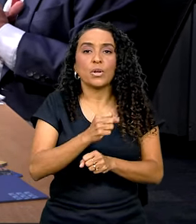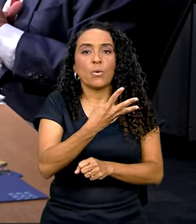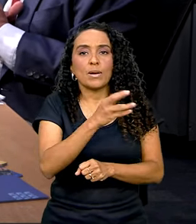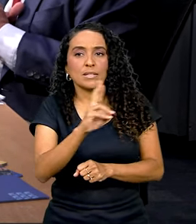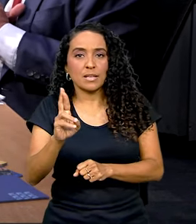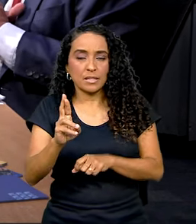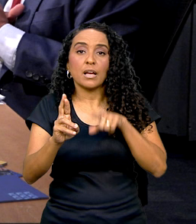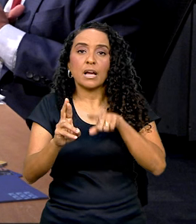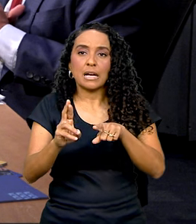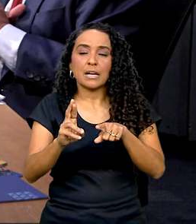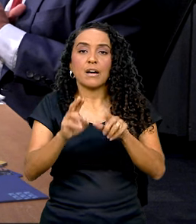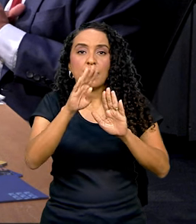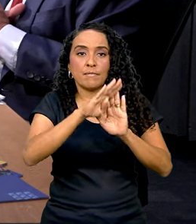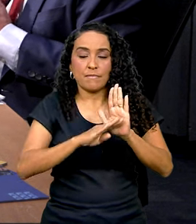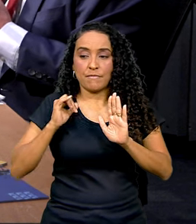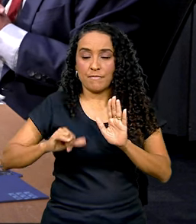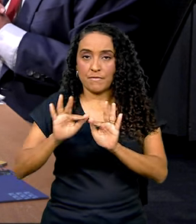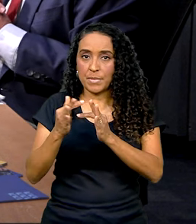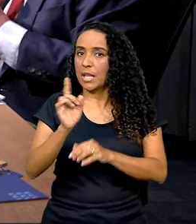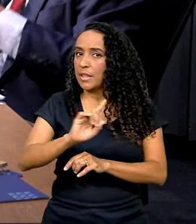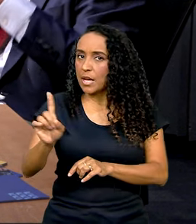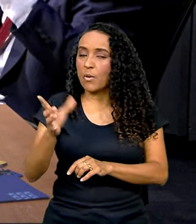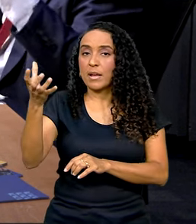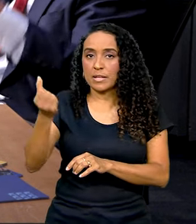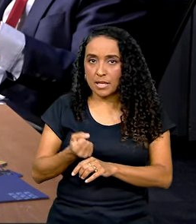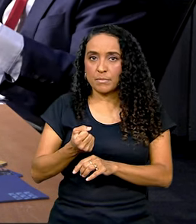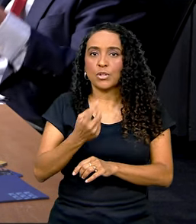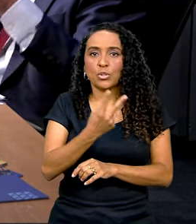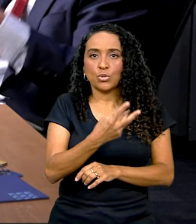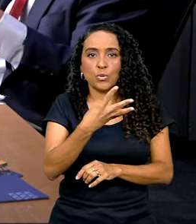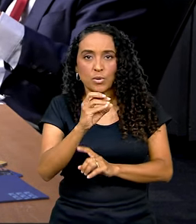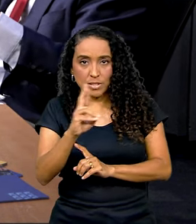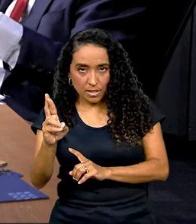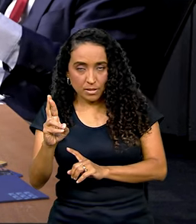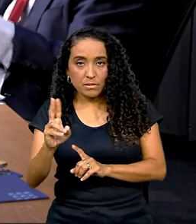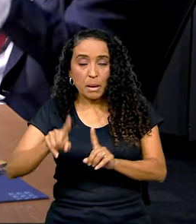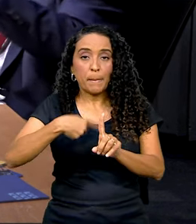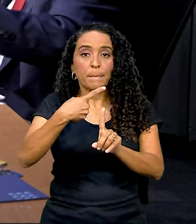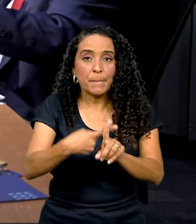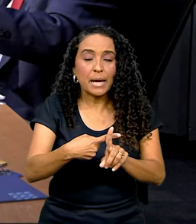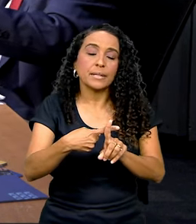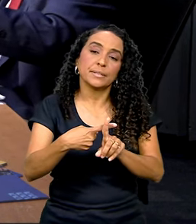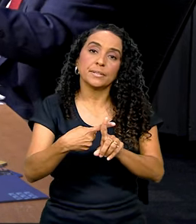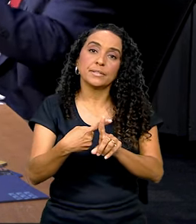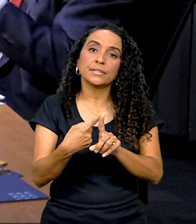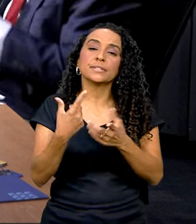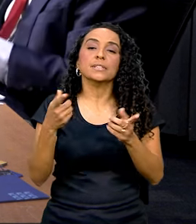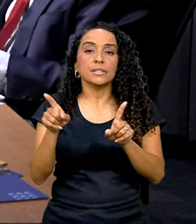dá R 400 ela sai do bolsa família não ela recebe os 2.400 mas